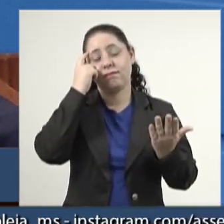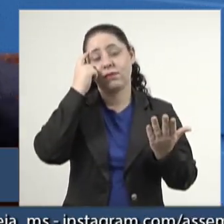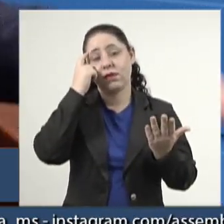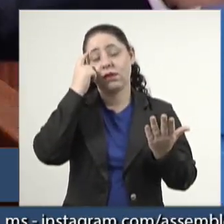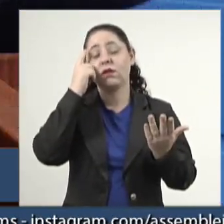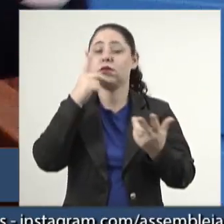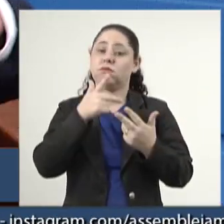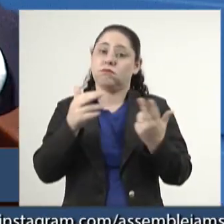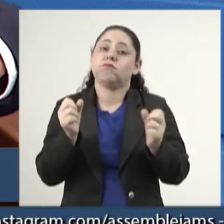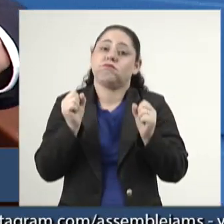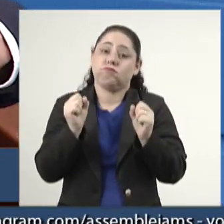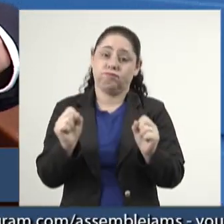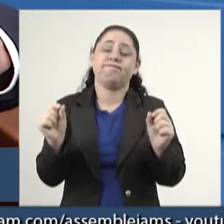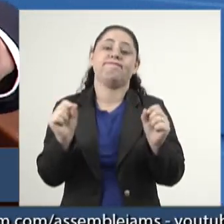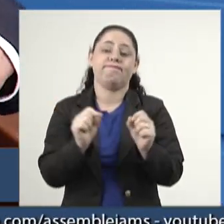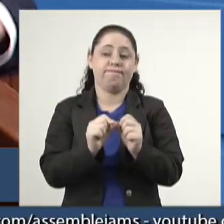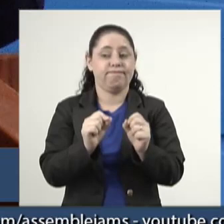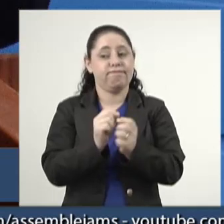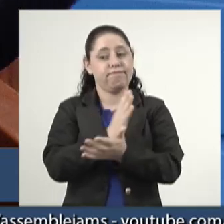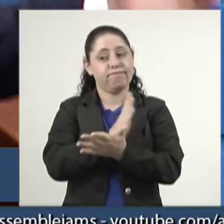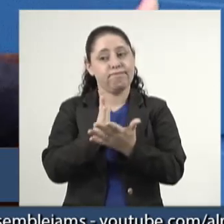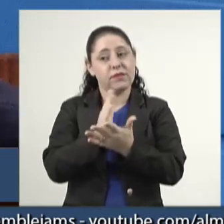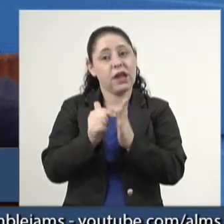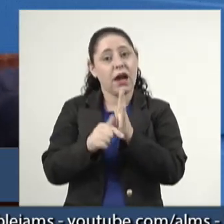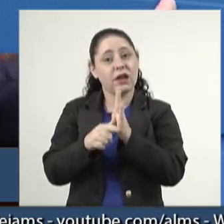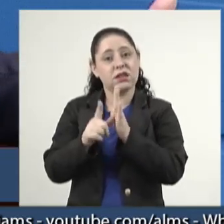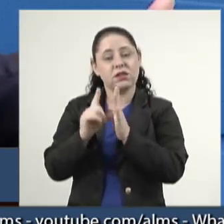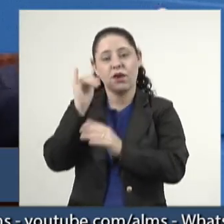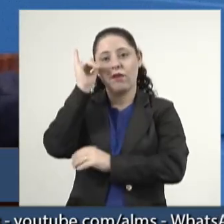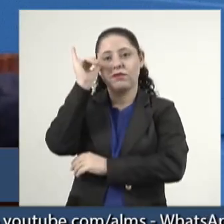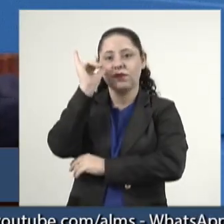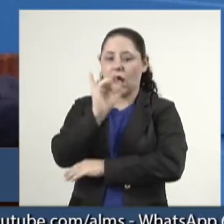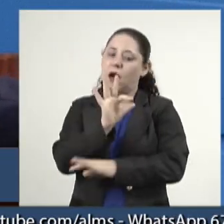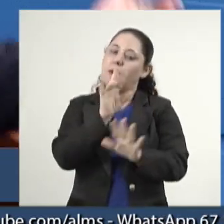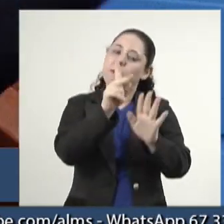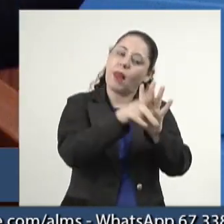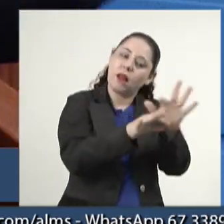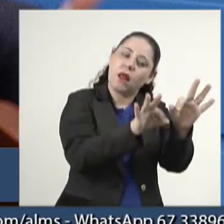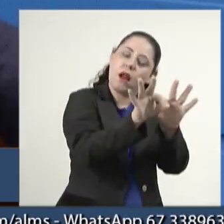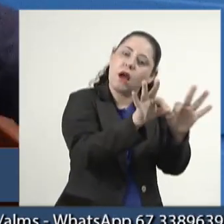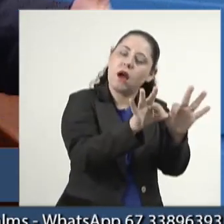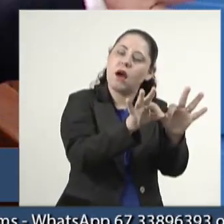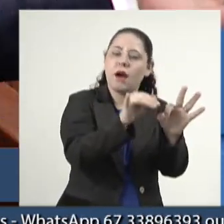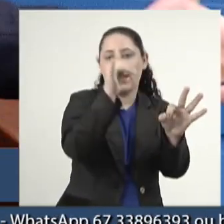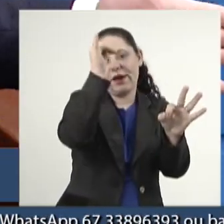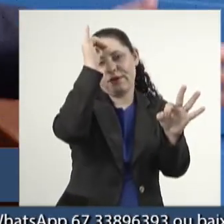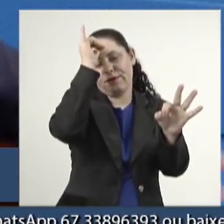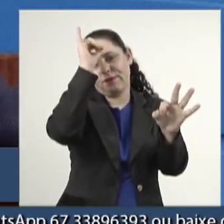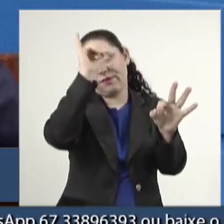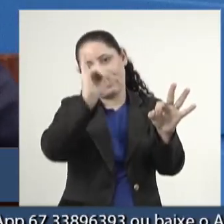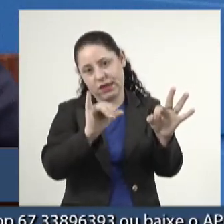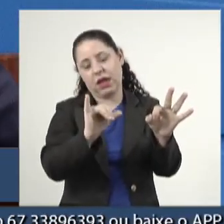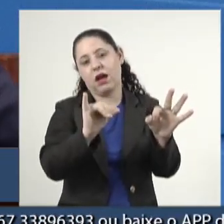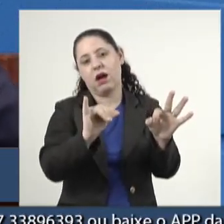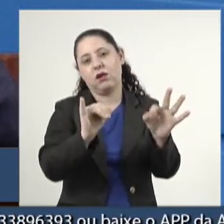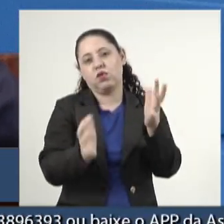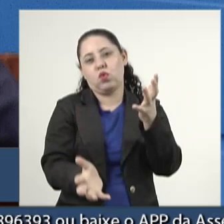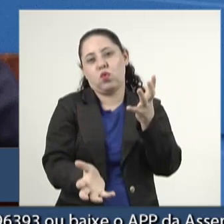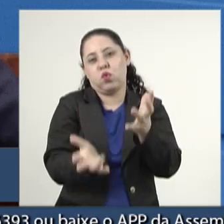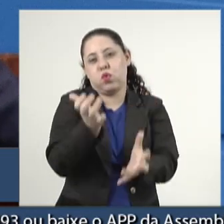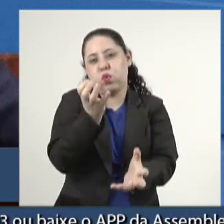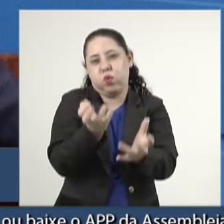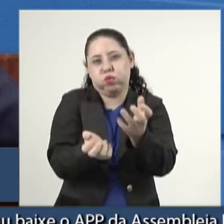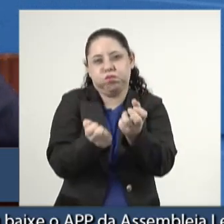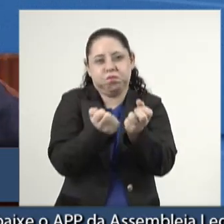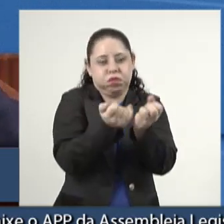alguma coisa poderia ter sido feita em termos de planejamento para prevenir essa